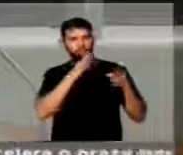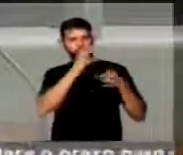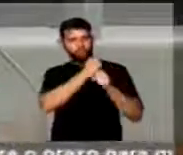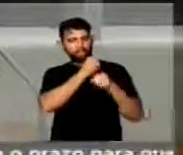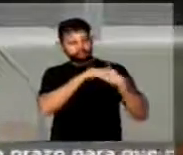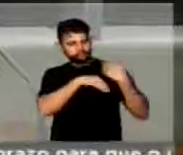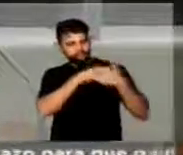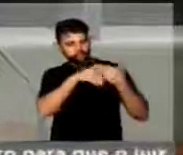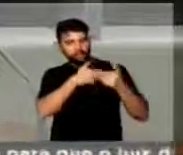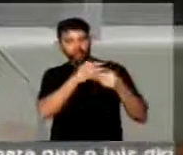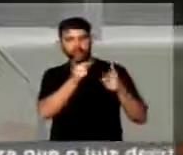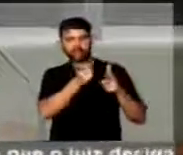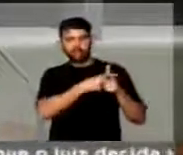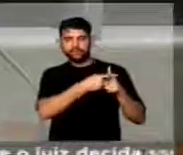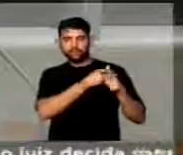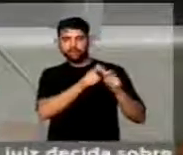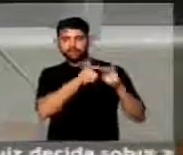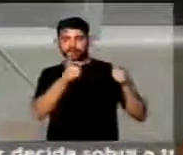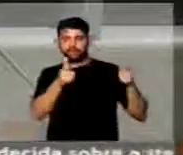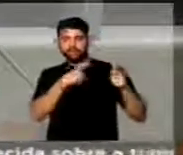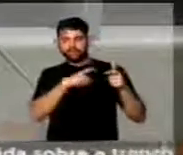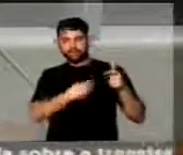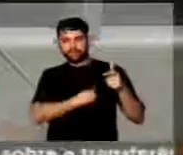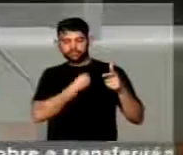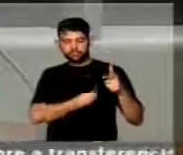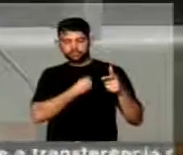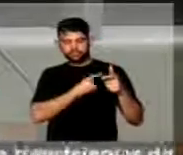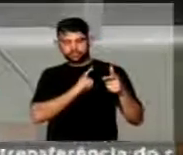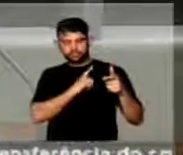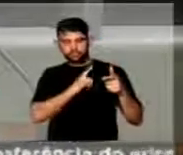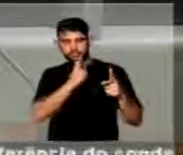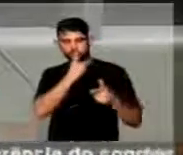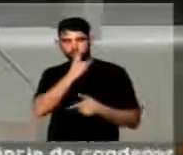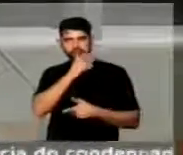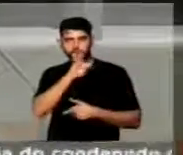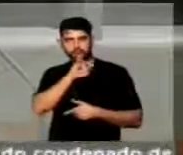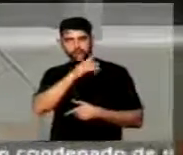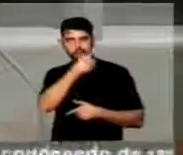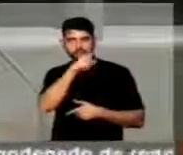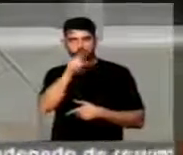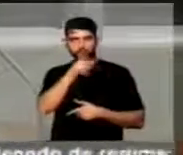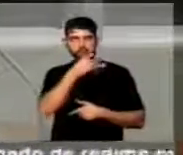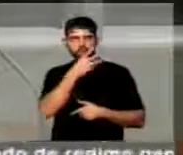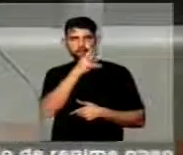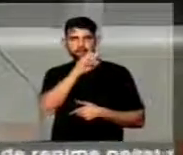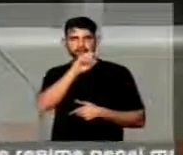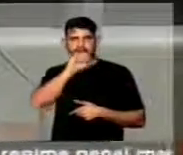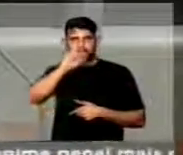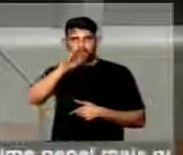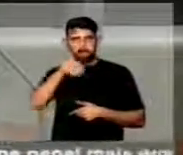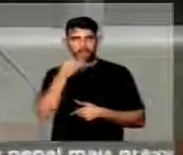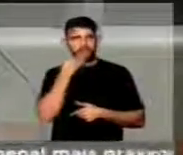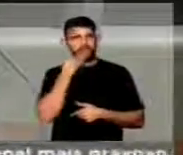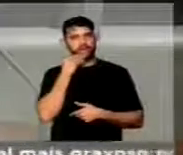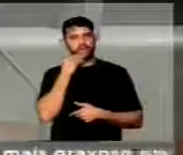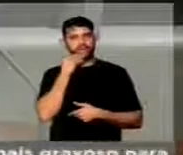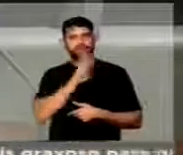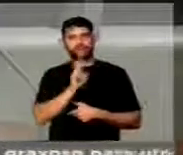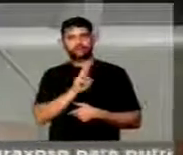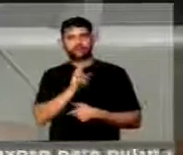a rolagem da dívida, nós tivemos 1 trilhão e 300